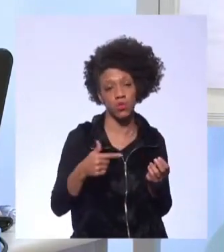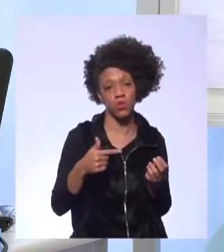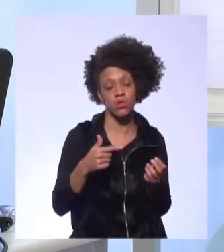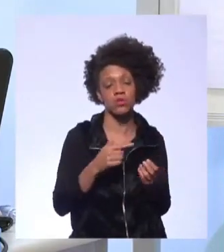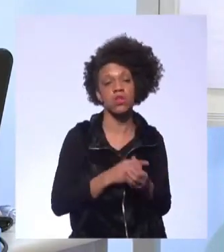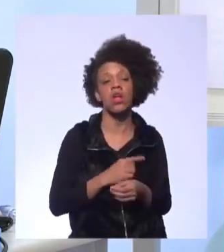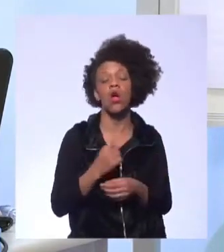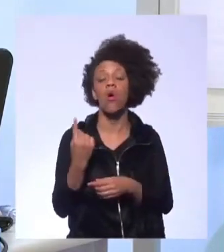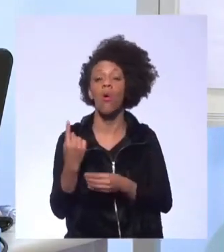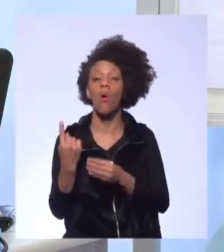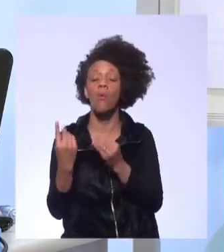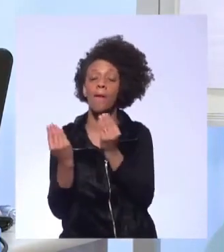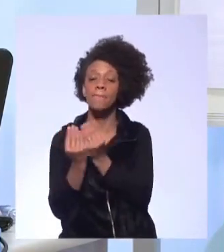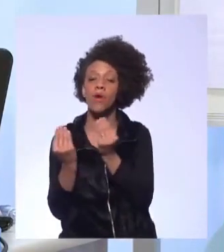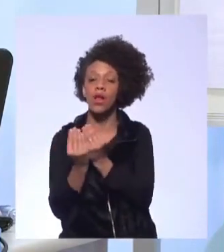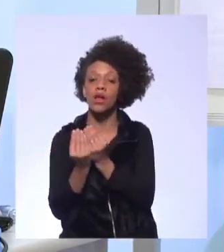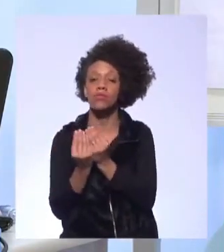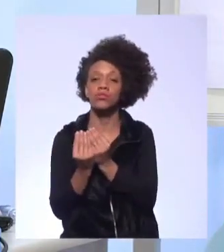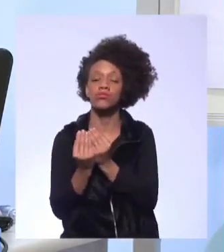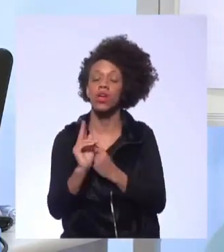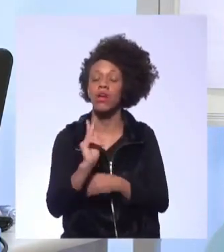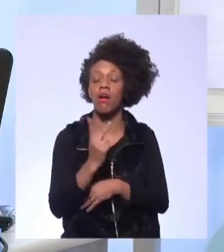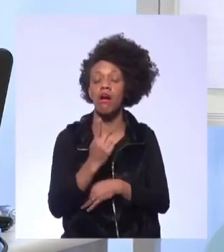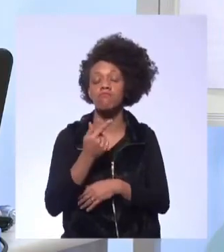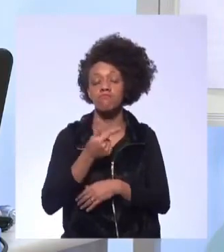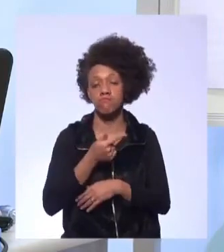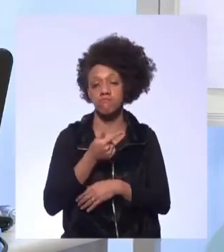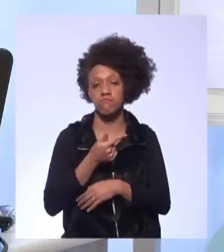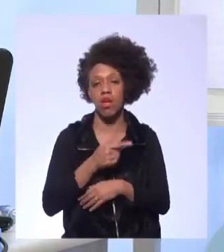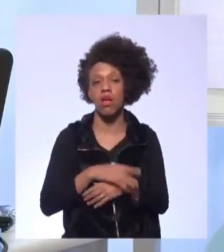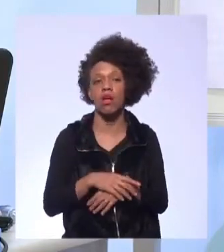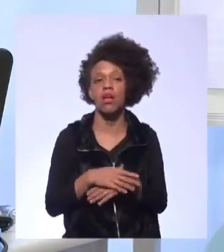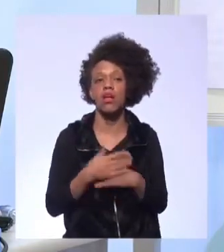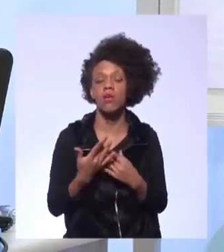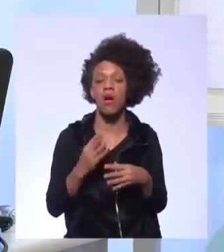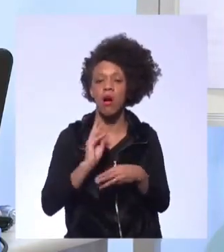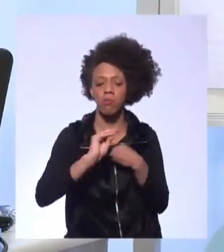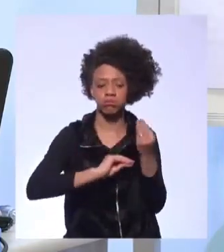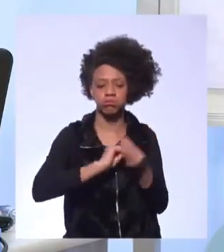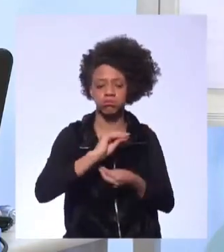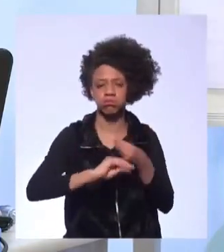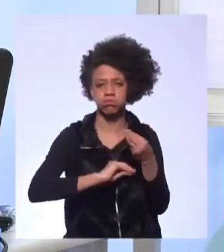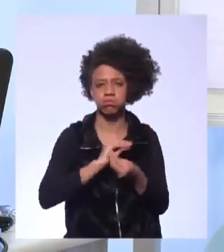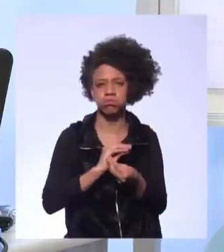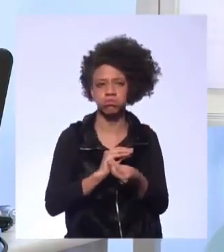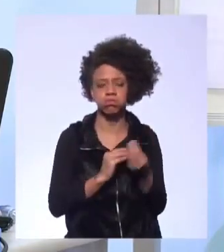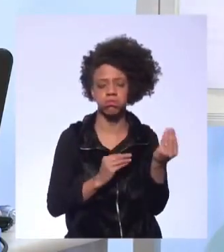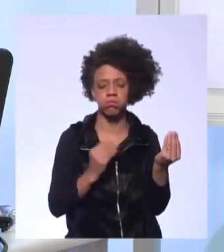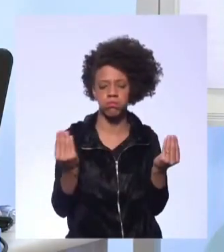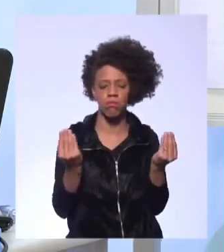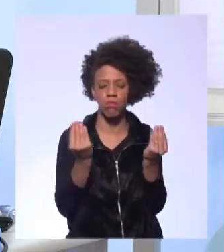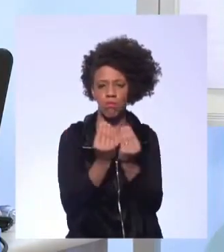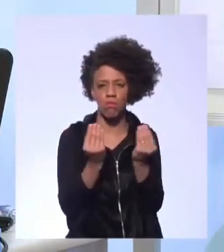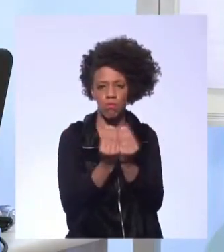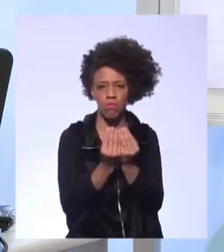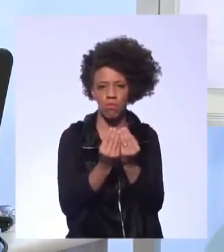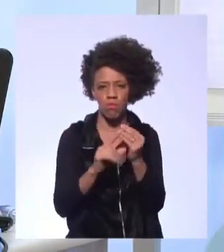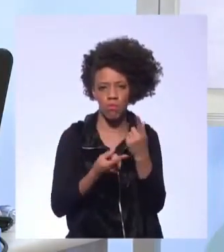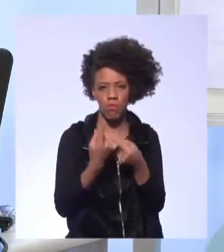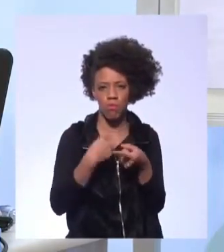de gás oxigênio e com essa rearranjo que vai acontecer, vou formar 2 moléculas